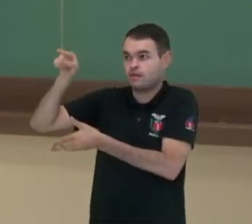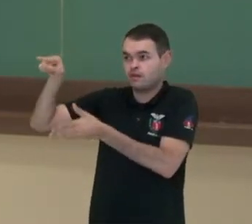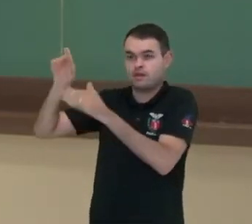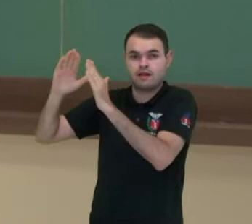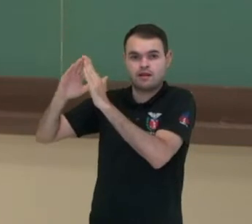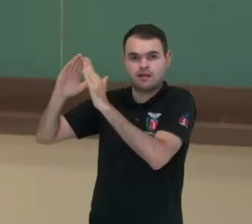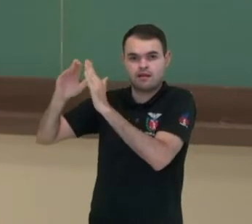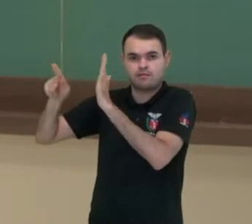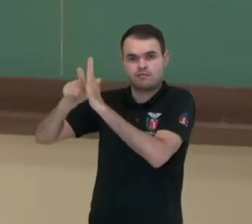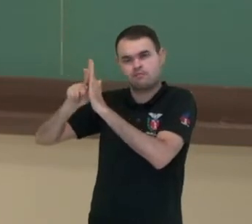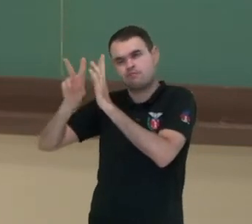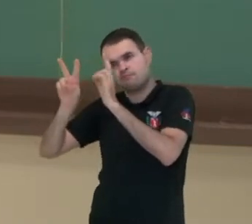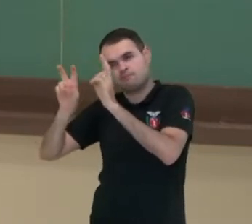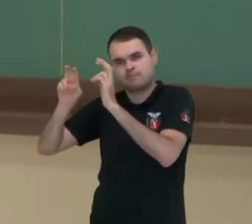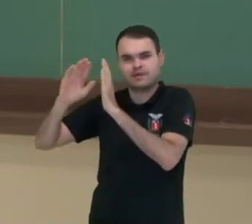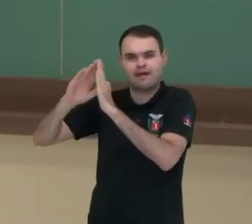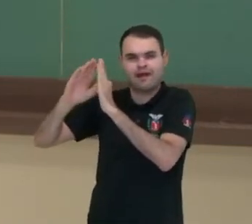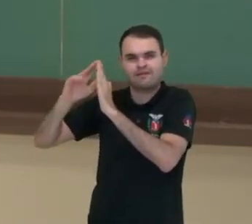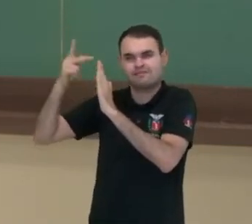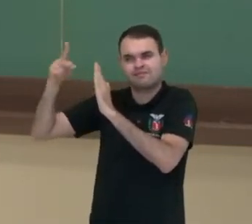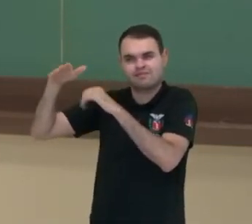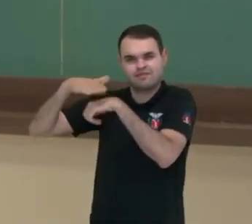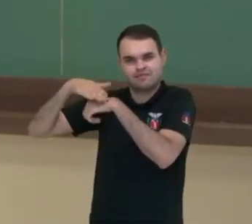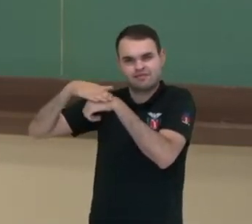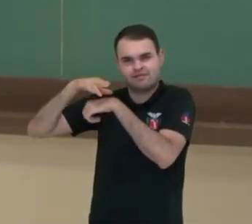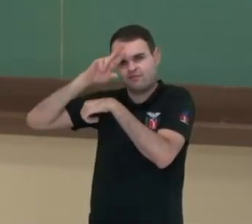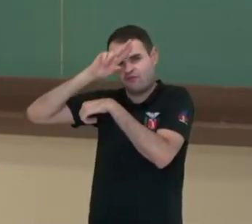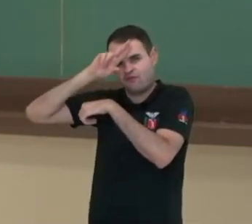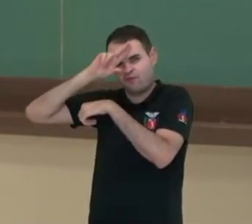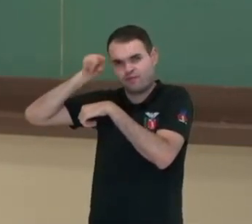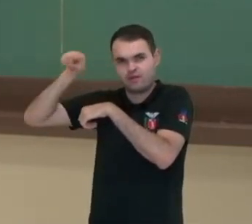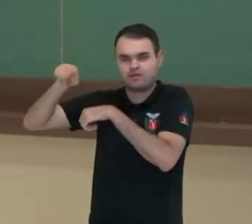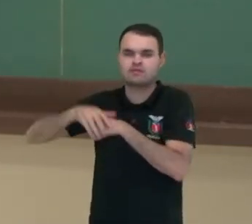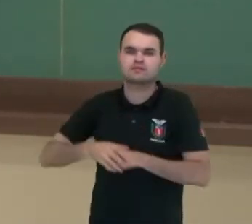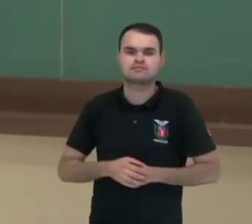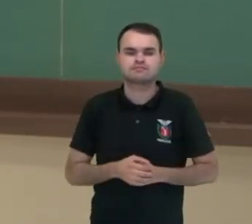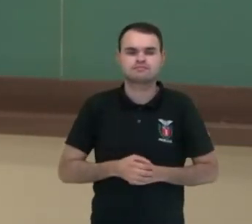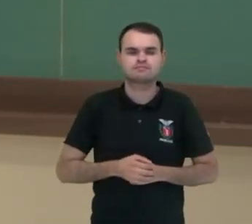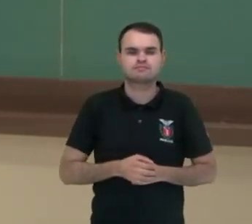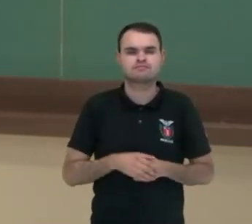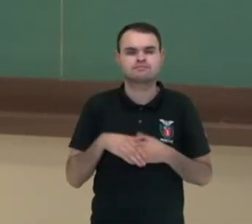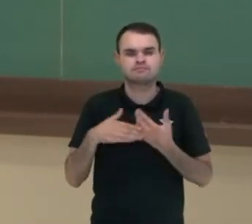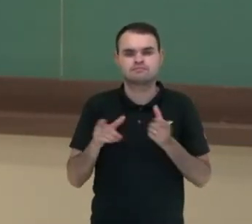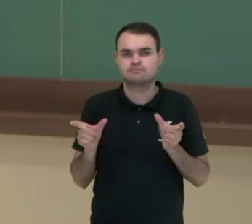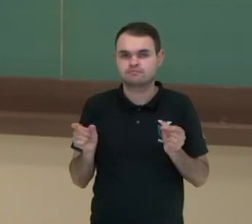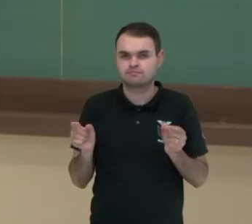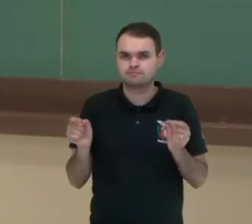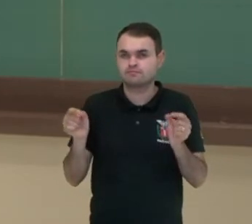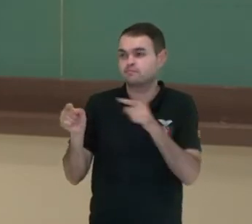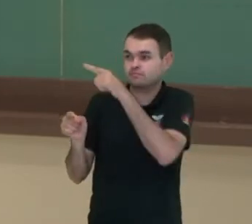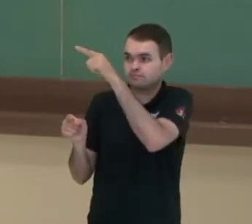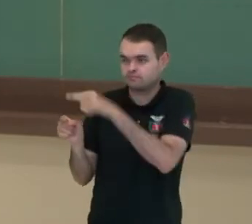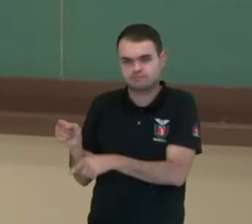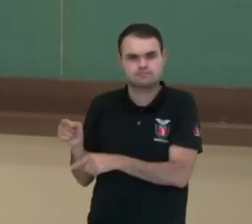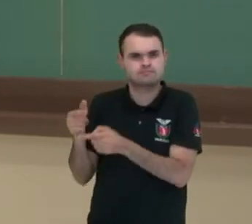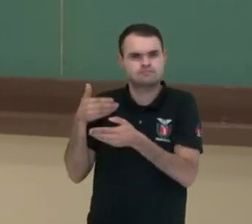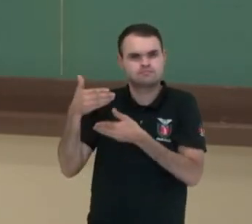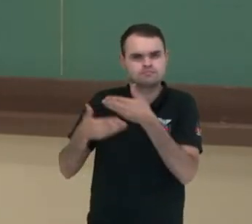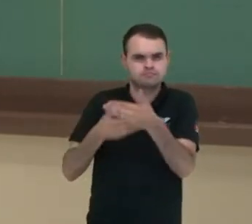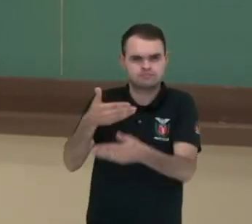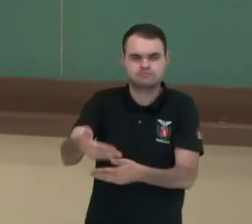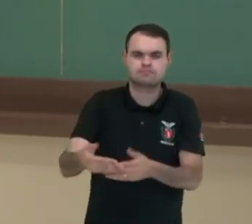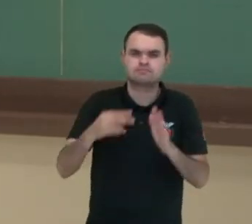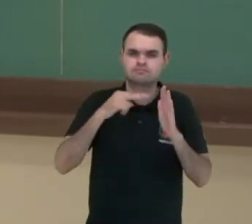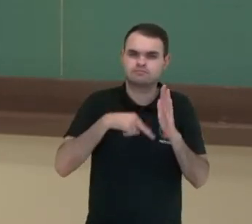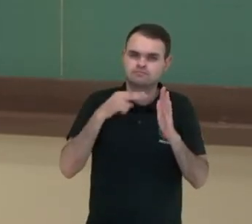virando meio que uma casa para aquelas formigas. Então, isso vai gerando ali uma série de acontecimentos durante o